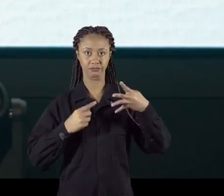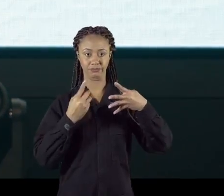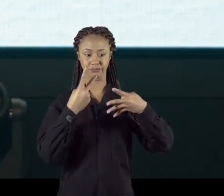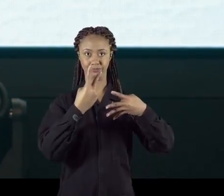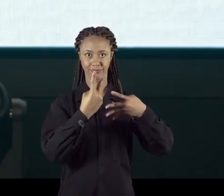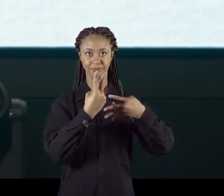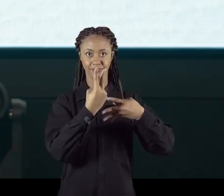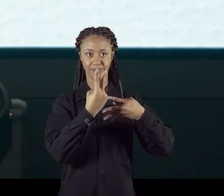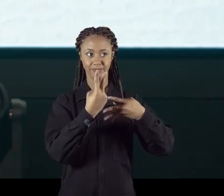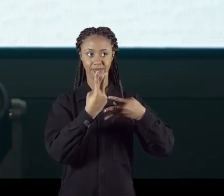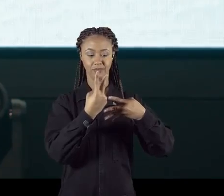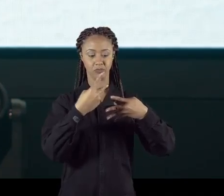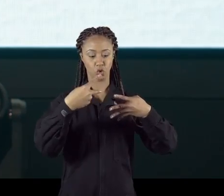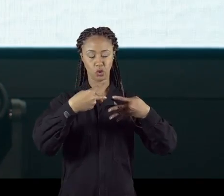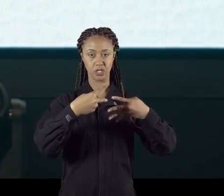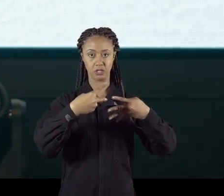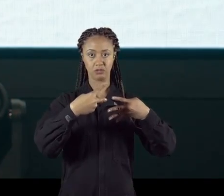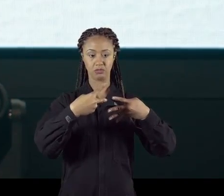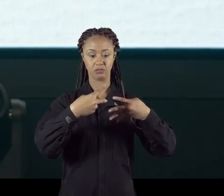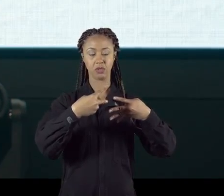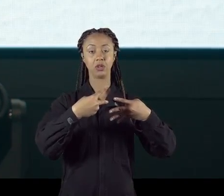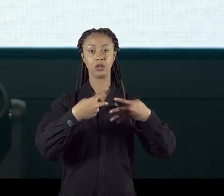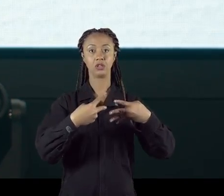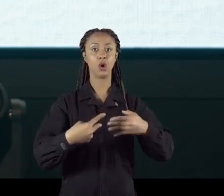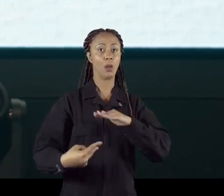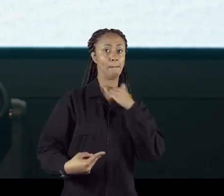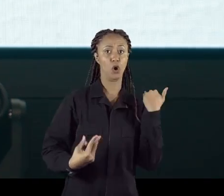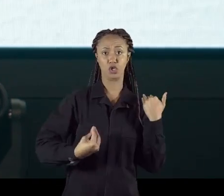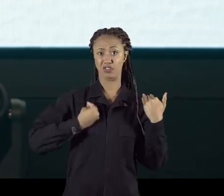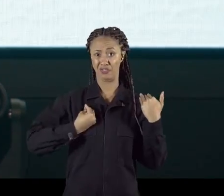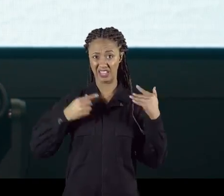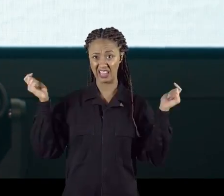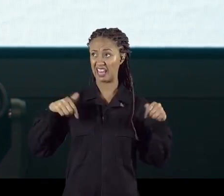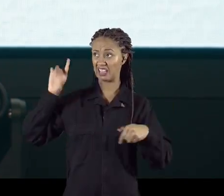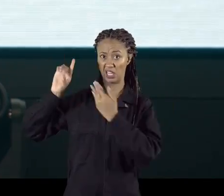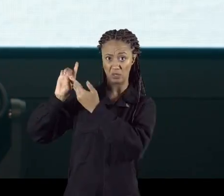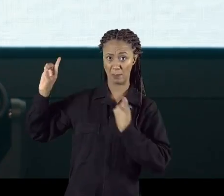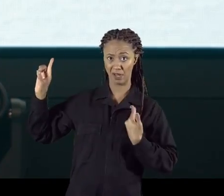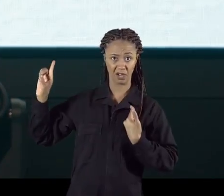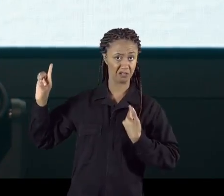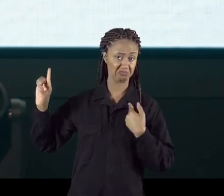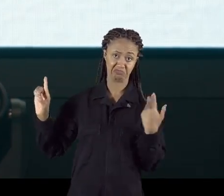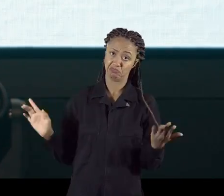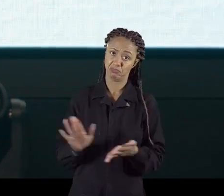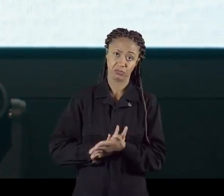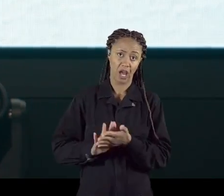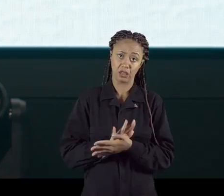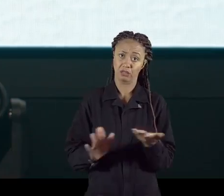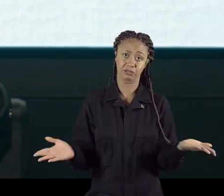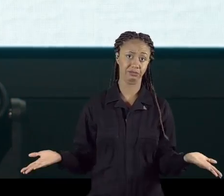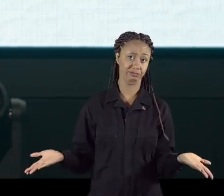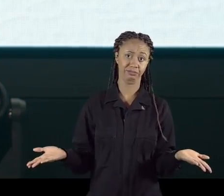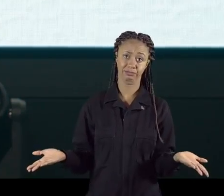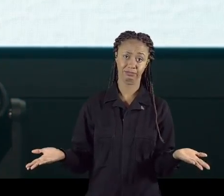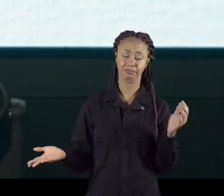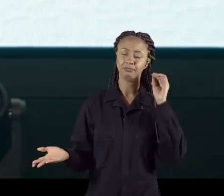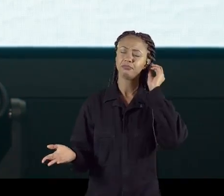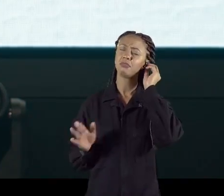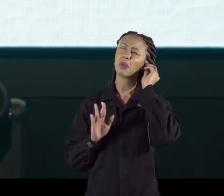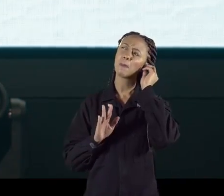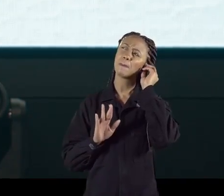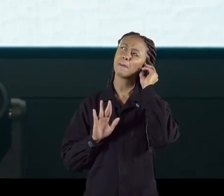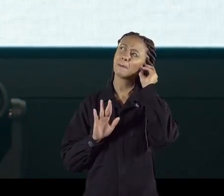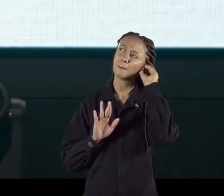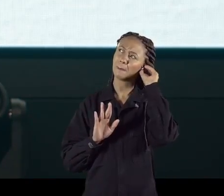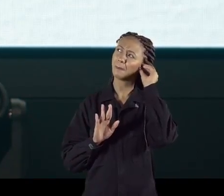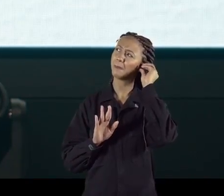se nem a morte nem a vida pode separar do amor de Deus Então o quê que pode nada agora porque